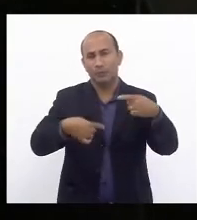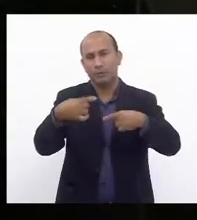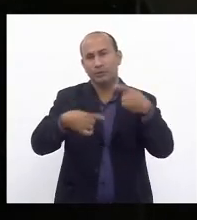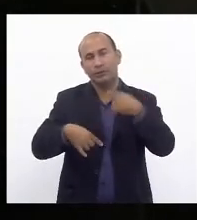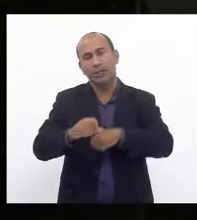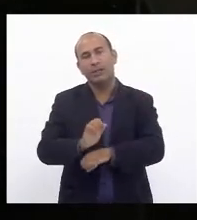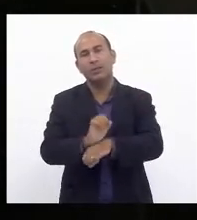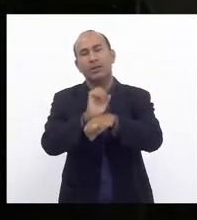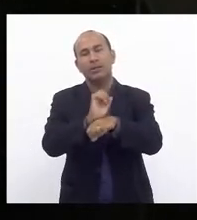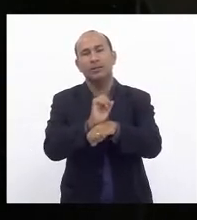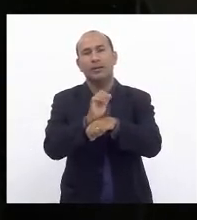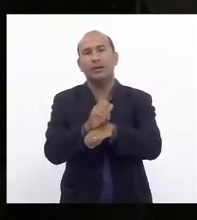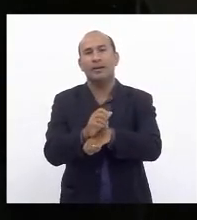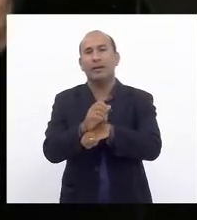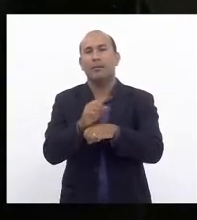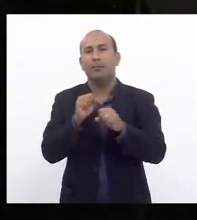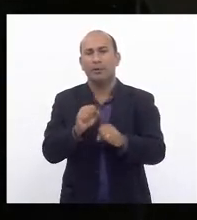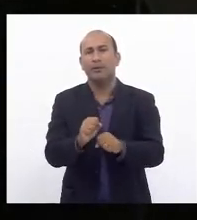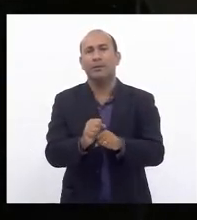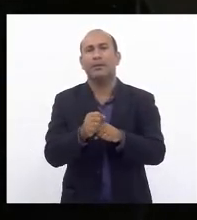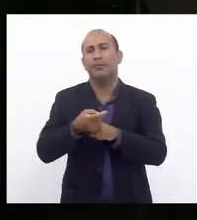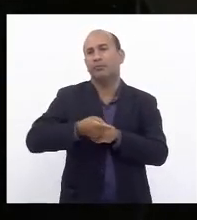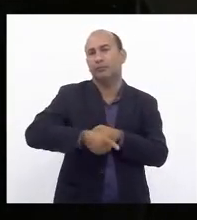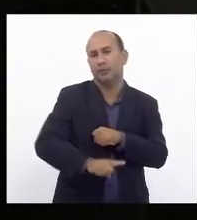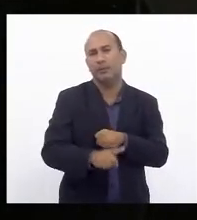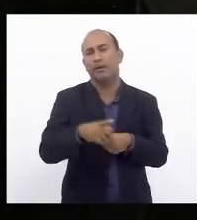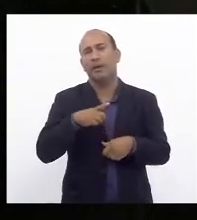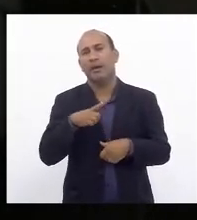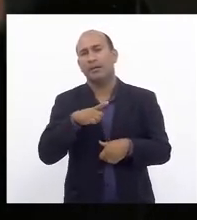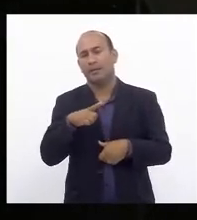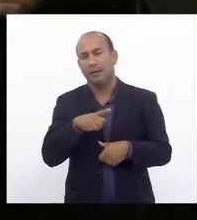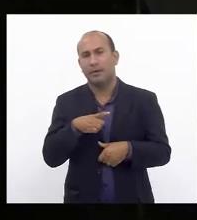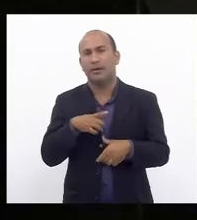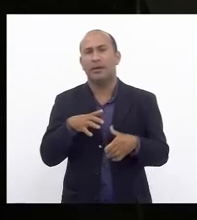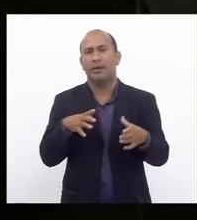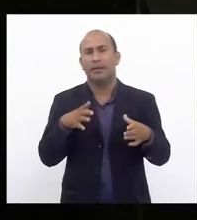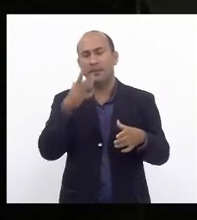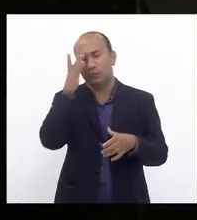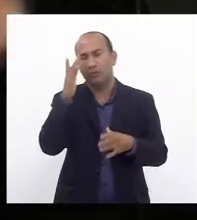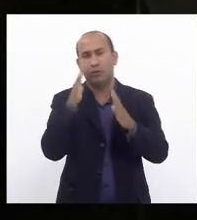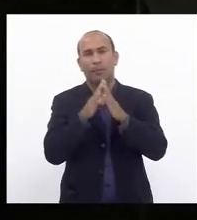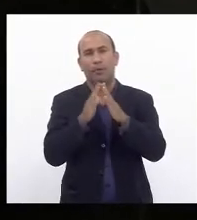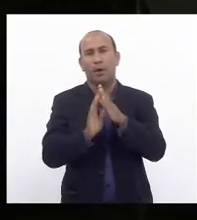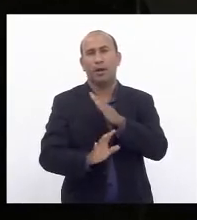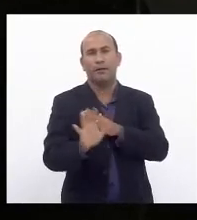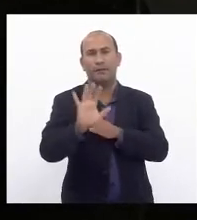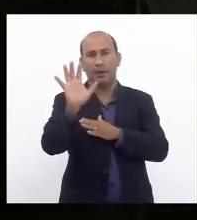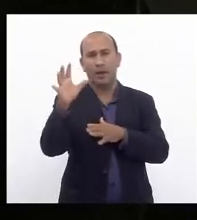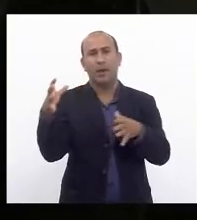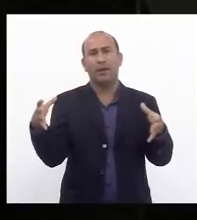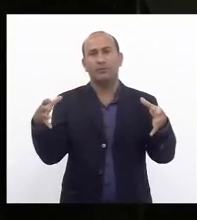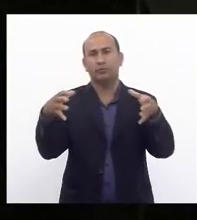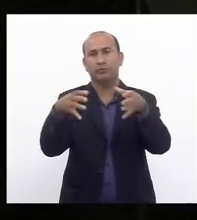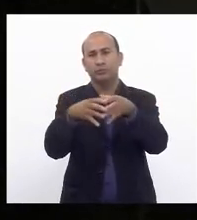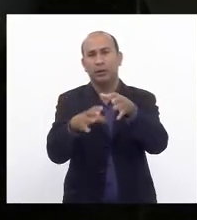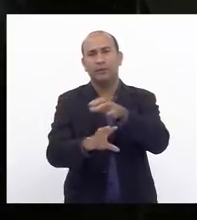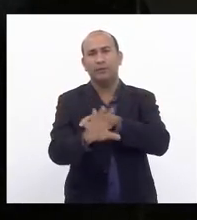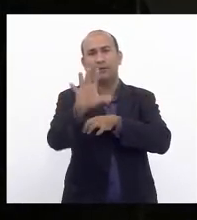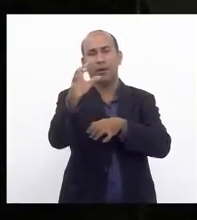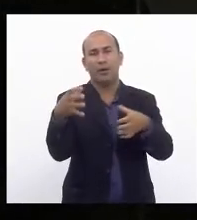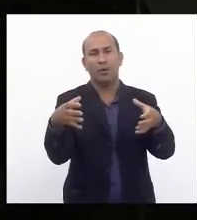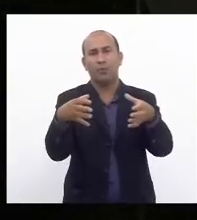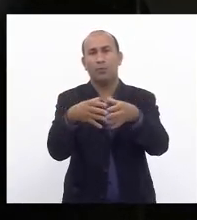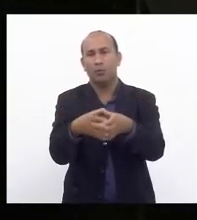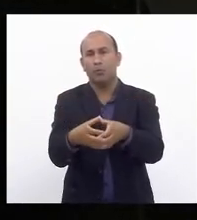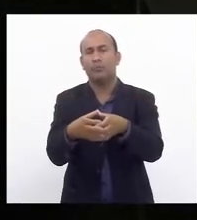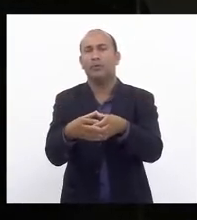Estado, de modo a refundar a República nos territórios de favela, de modo a incorporar as favelas ao tecido urbano, ao